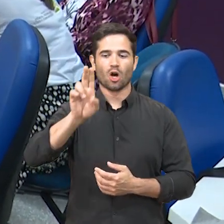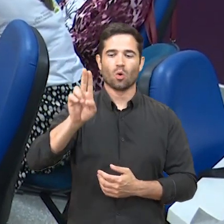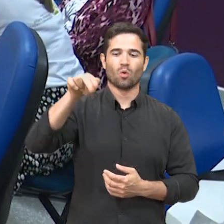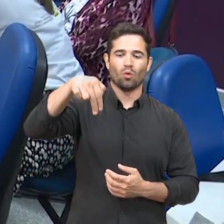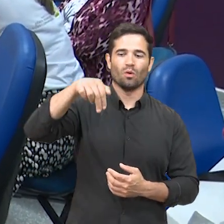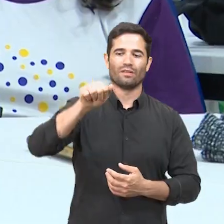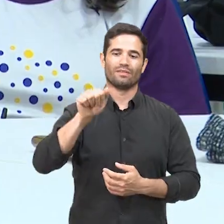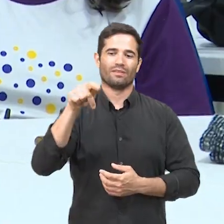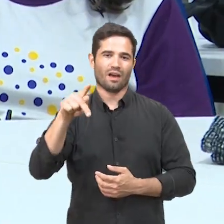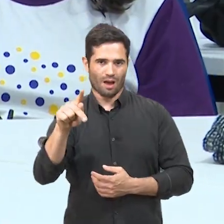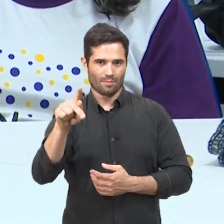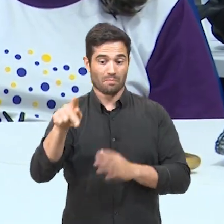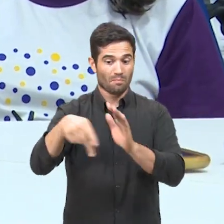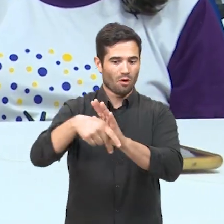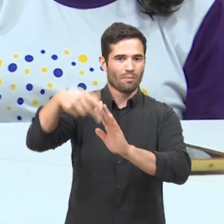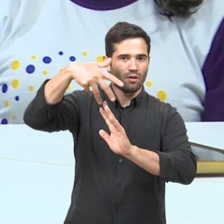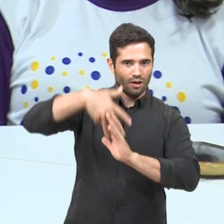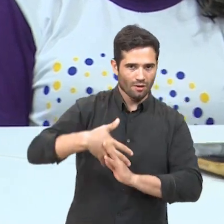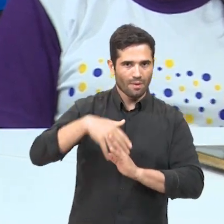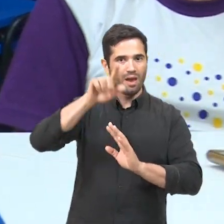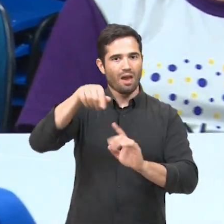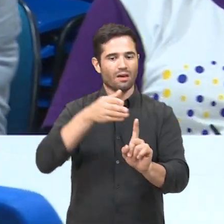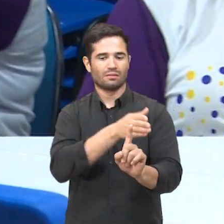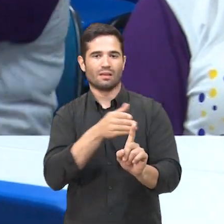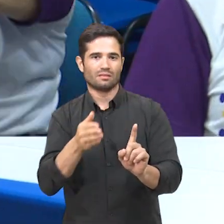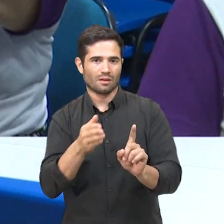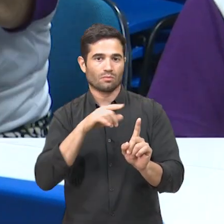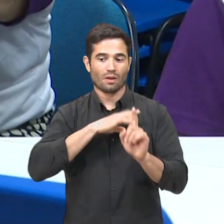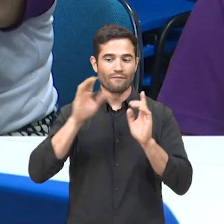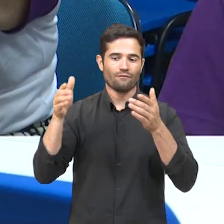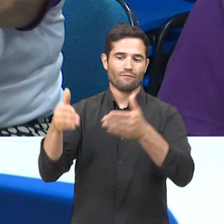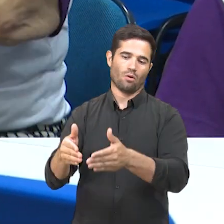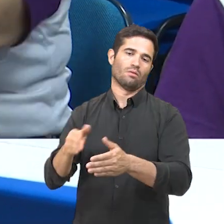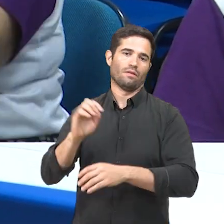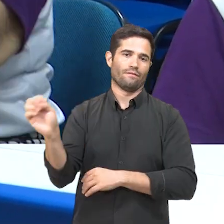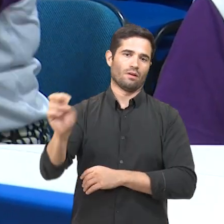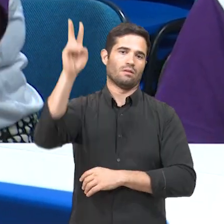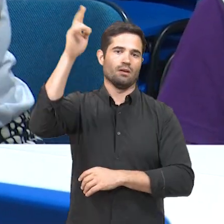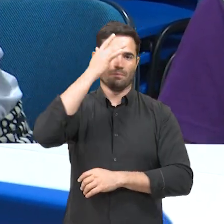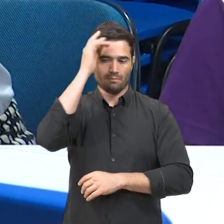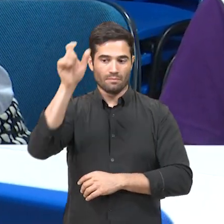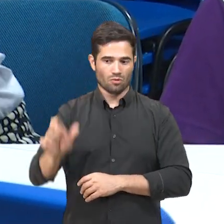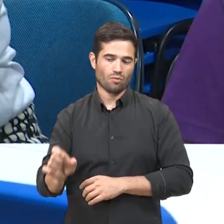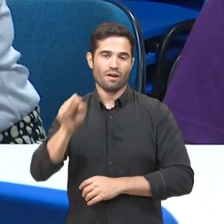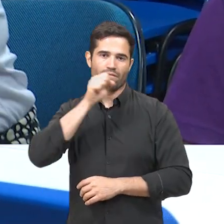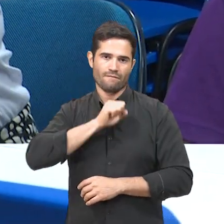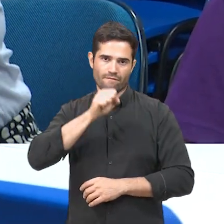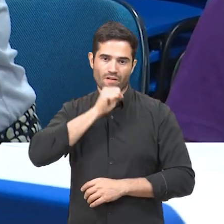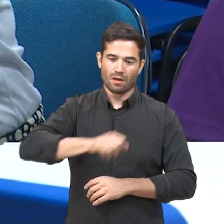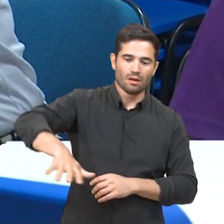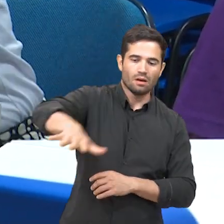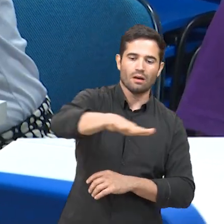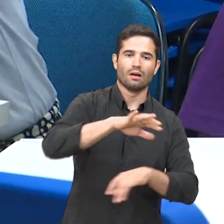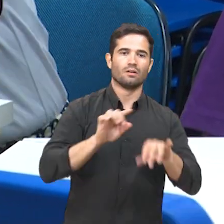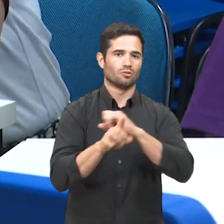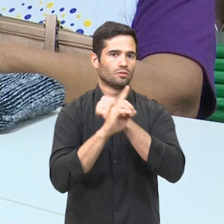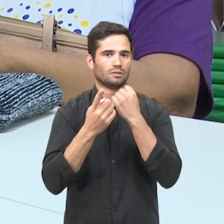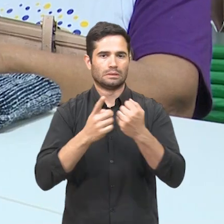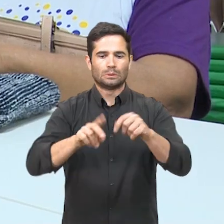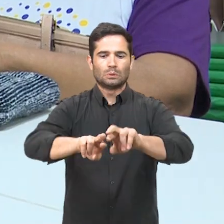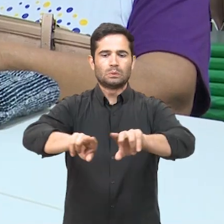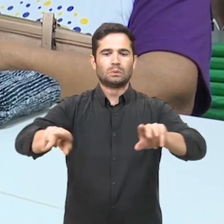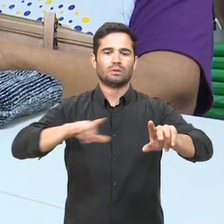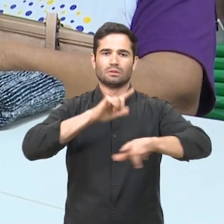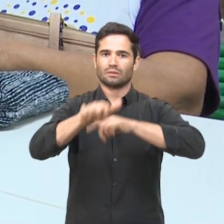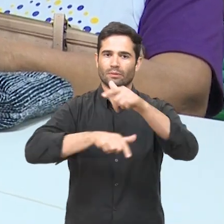a UNAP, um programa institucional de extensão que tem um foco à valorização da pessoa idosa na sociedade,